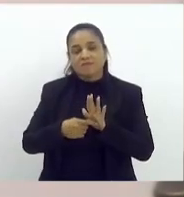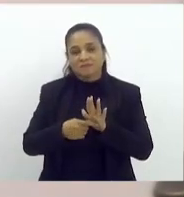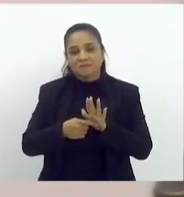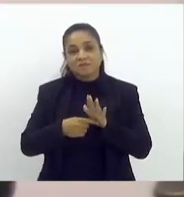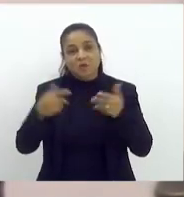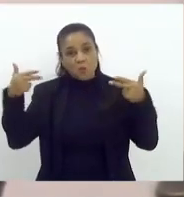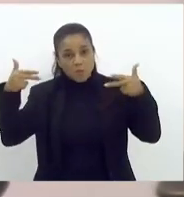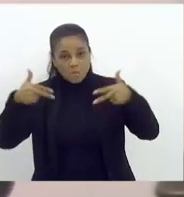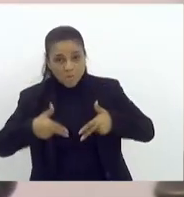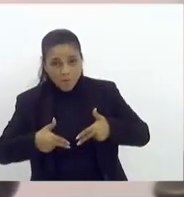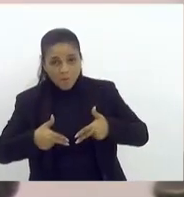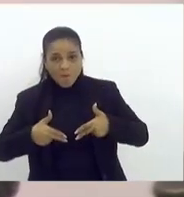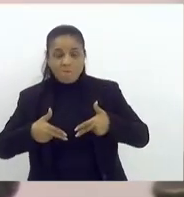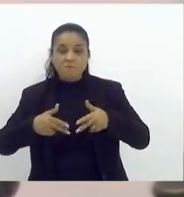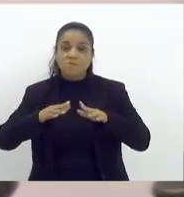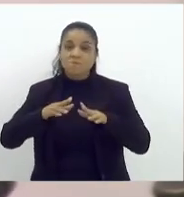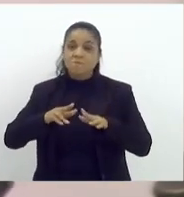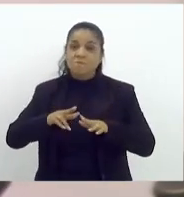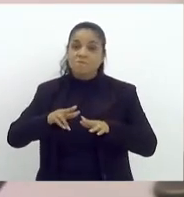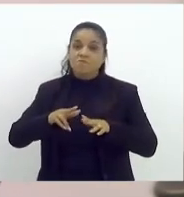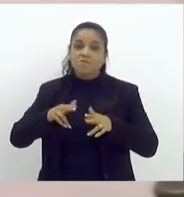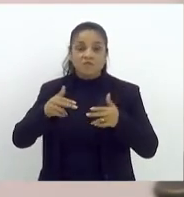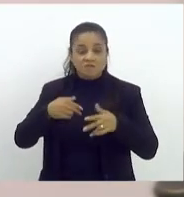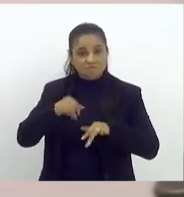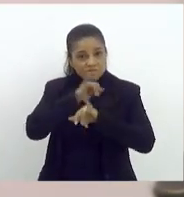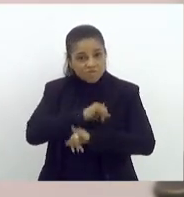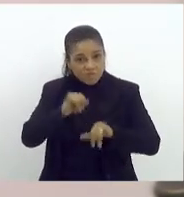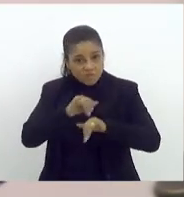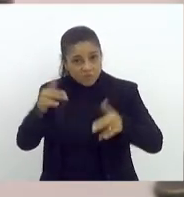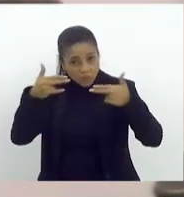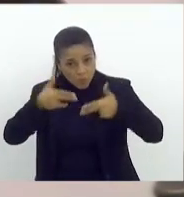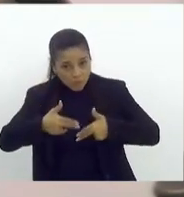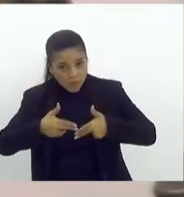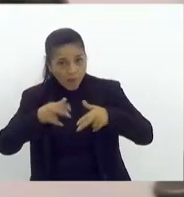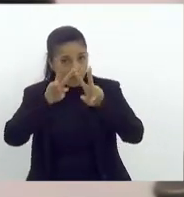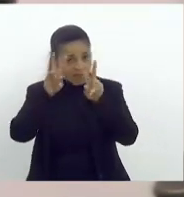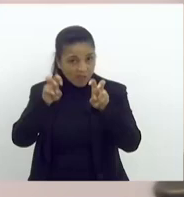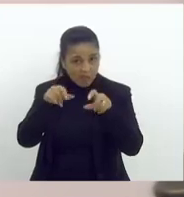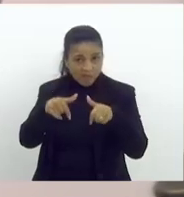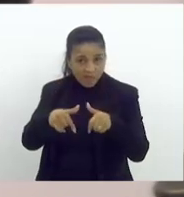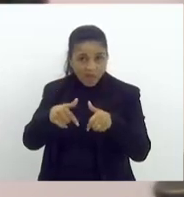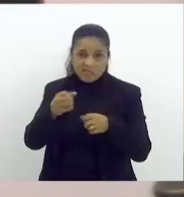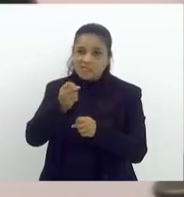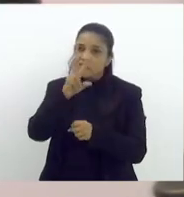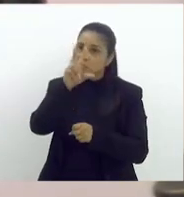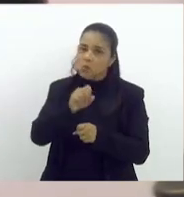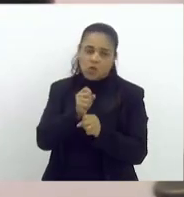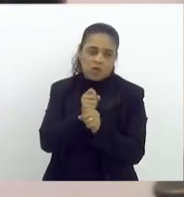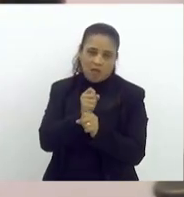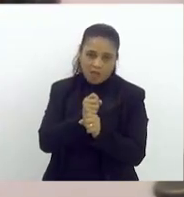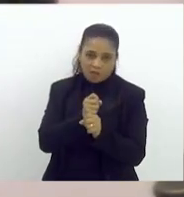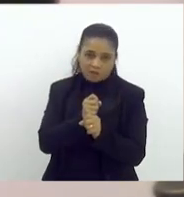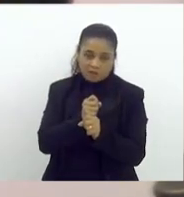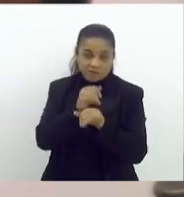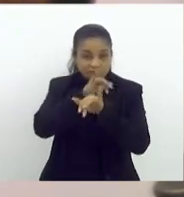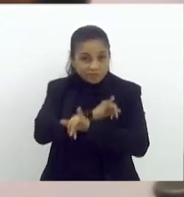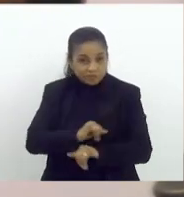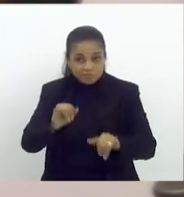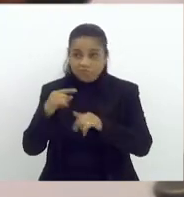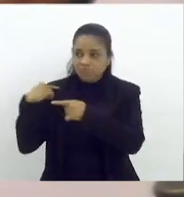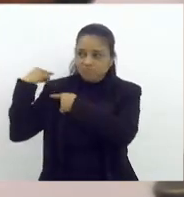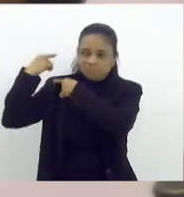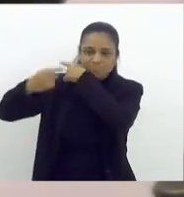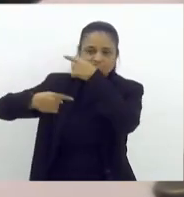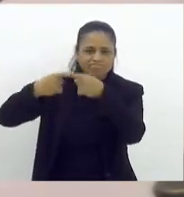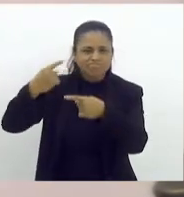só o Hip Hop É e aqui quando a gente fala de hip hop não tá falando só do atualidade de 50 anos a gente tá falando de ancestrais